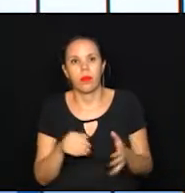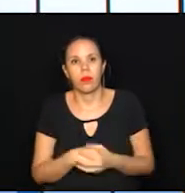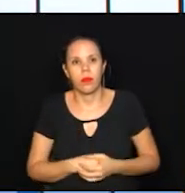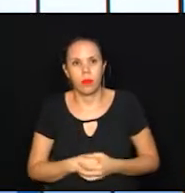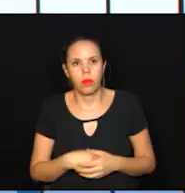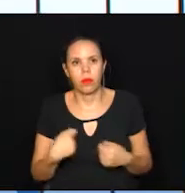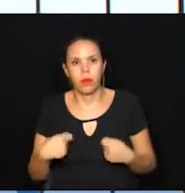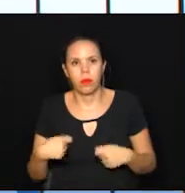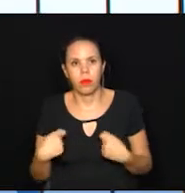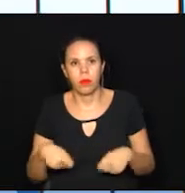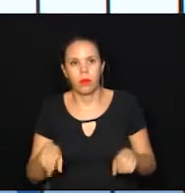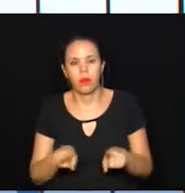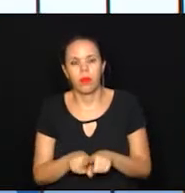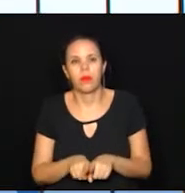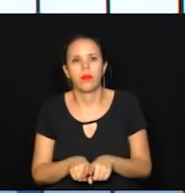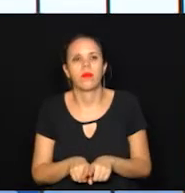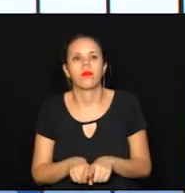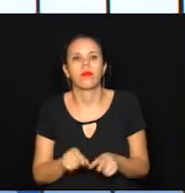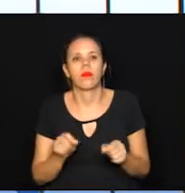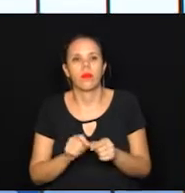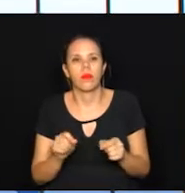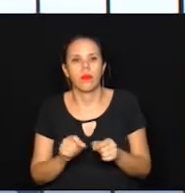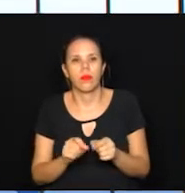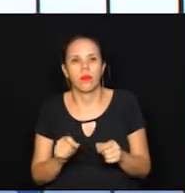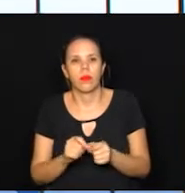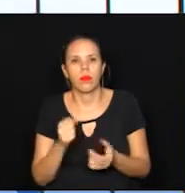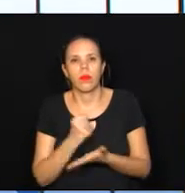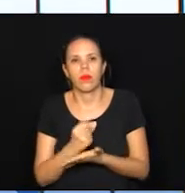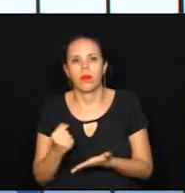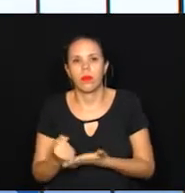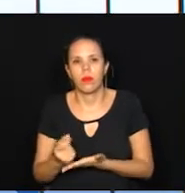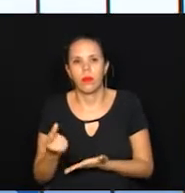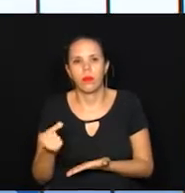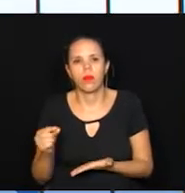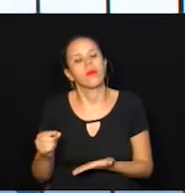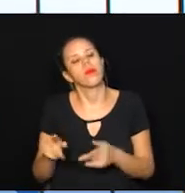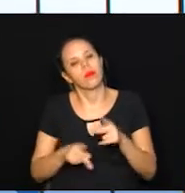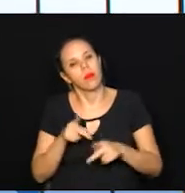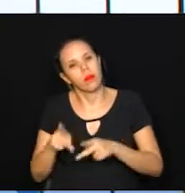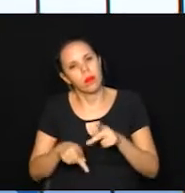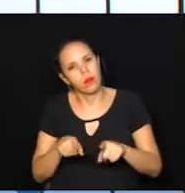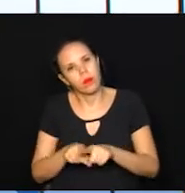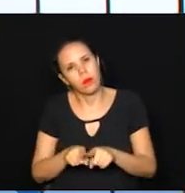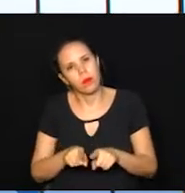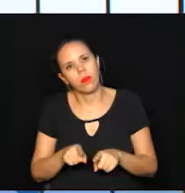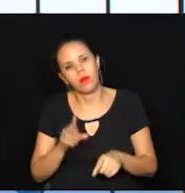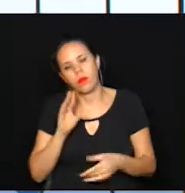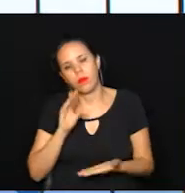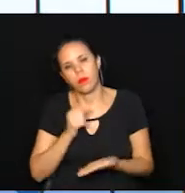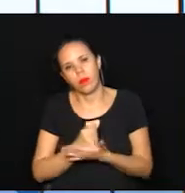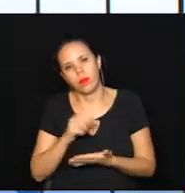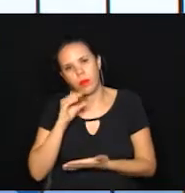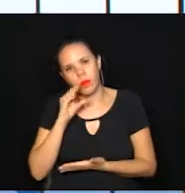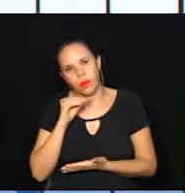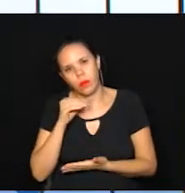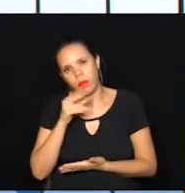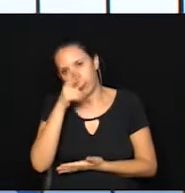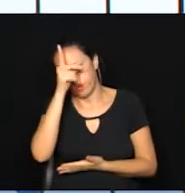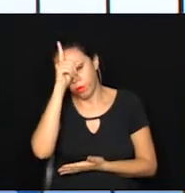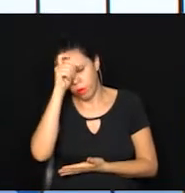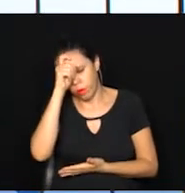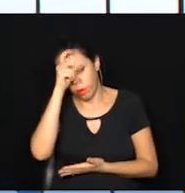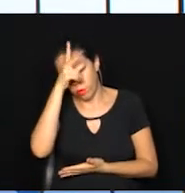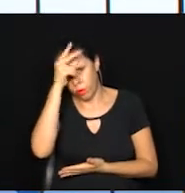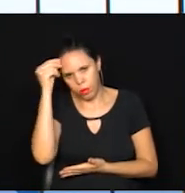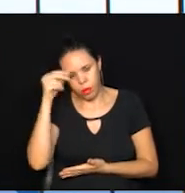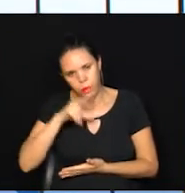é preciso também fazer aí a contratação de recursos humanos, tanto nos hospitais públicos quanto privados.